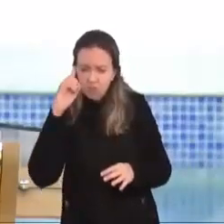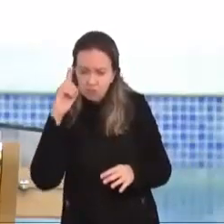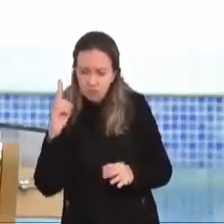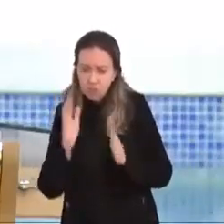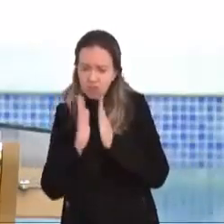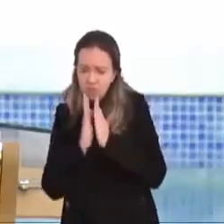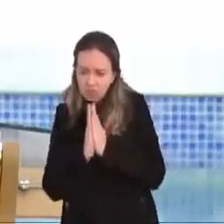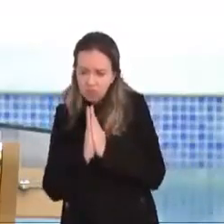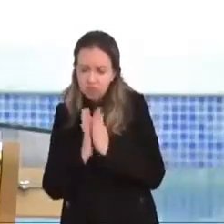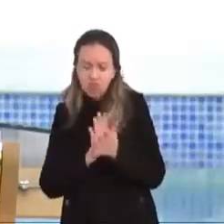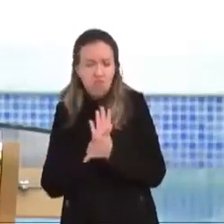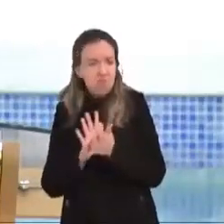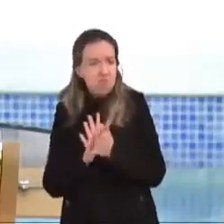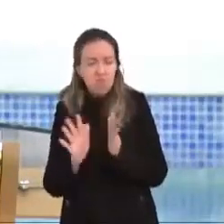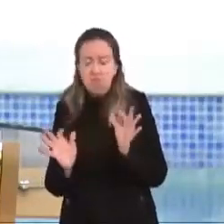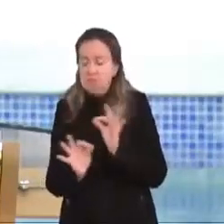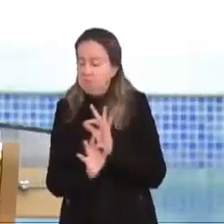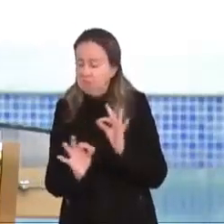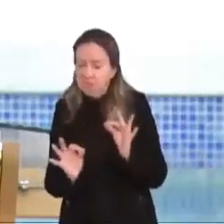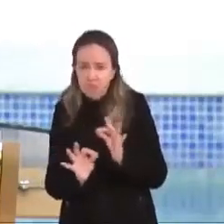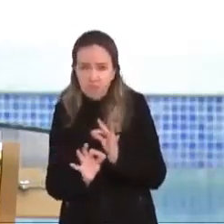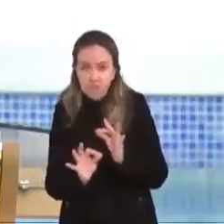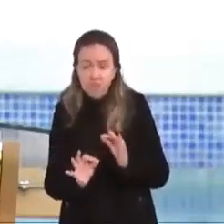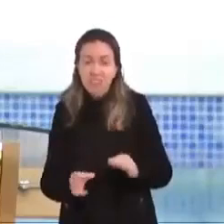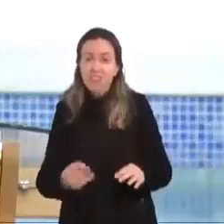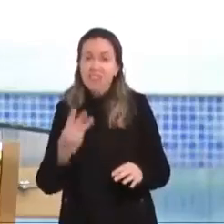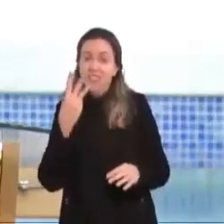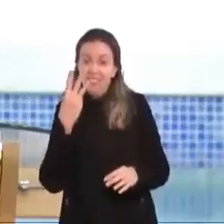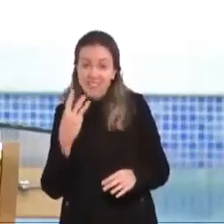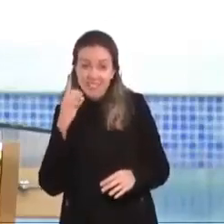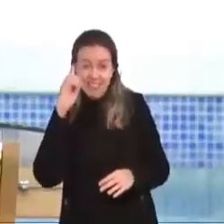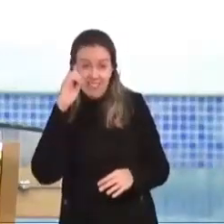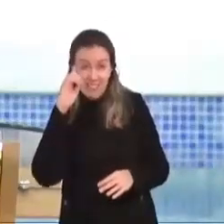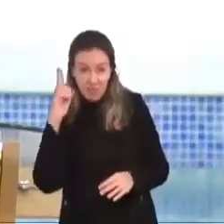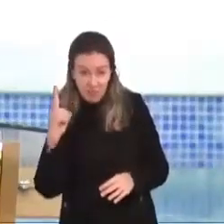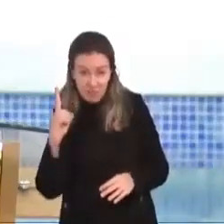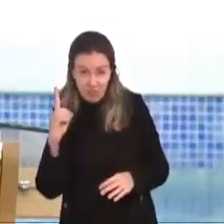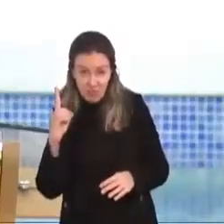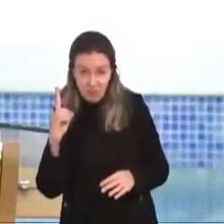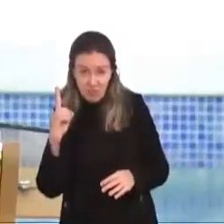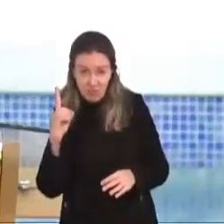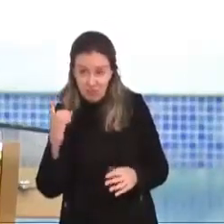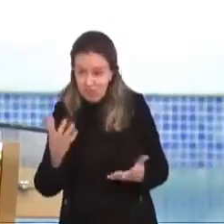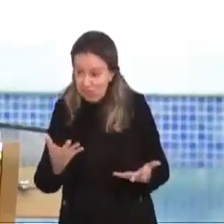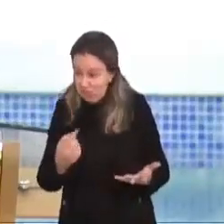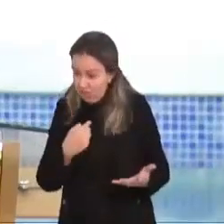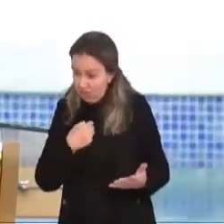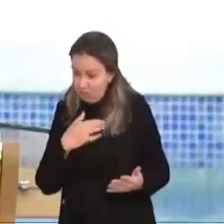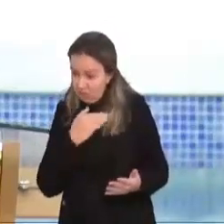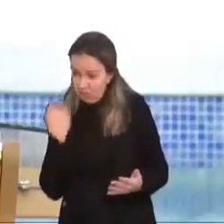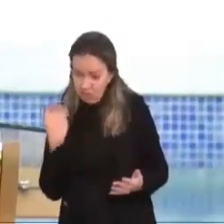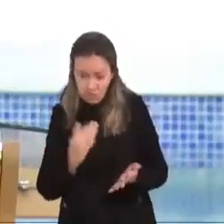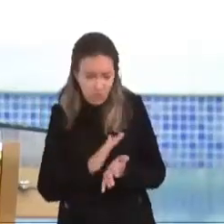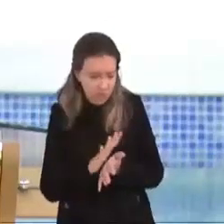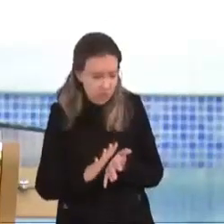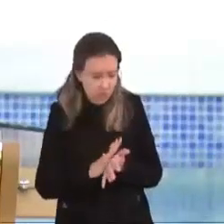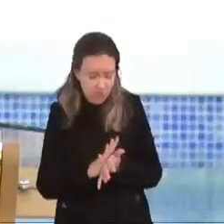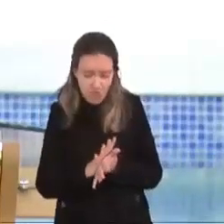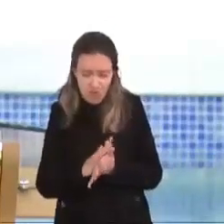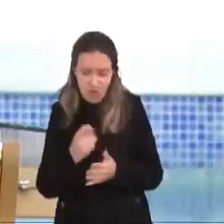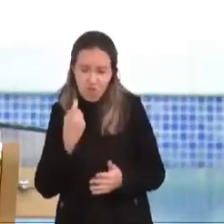esse então é, quando ele viu que não tinha mais jeito, porque ele viu que não ia morrer e que não ia sair mais